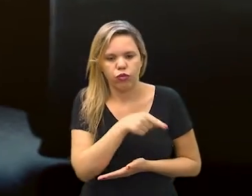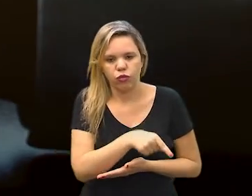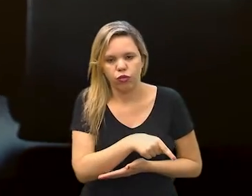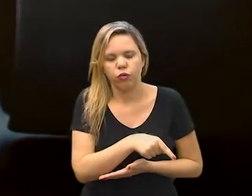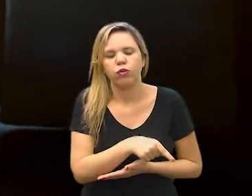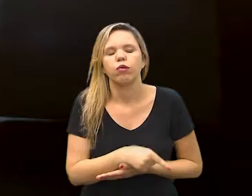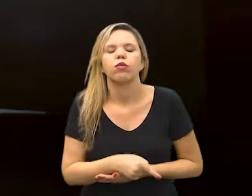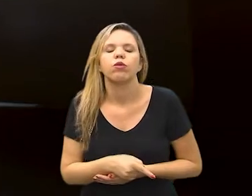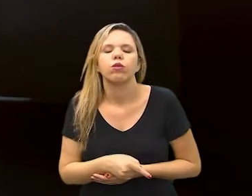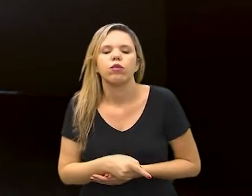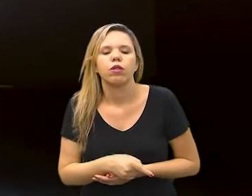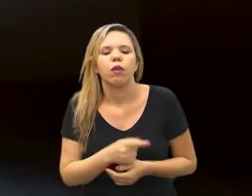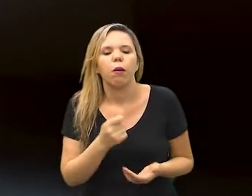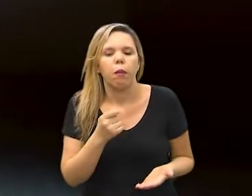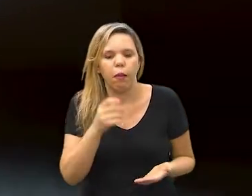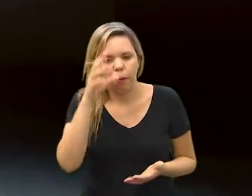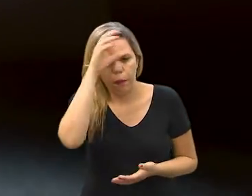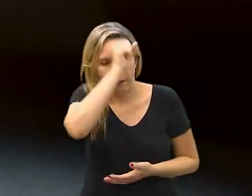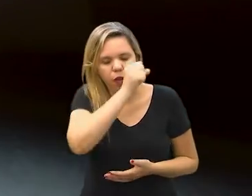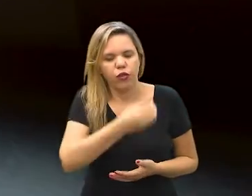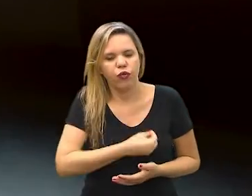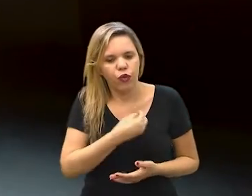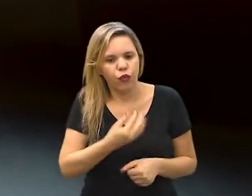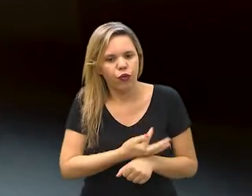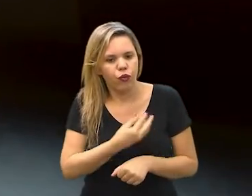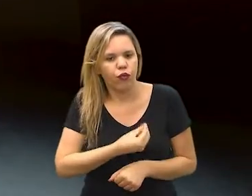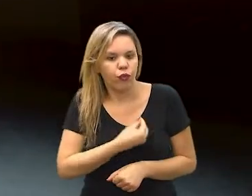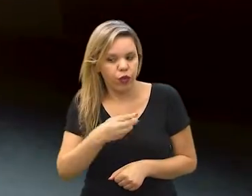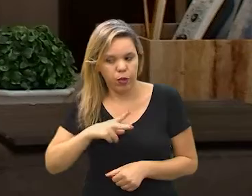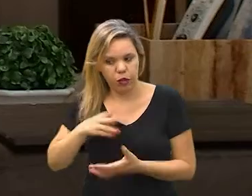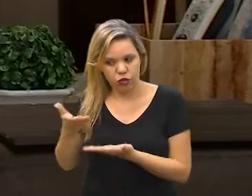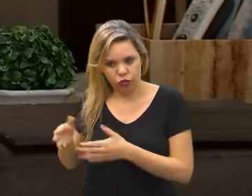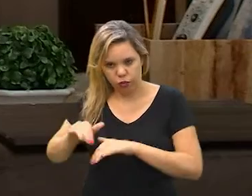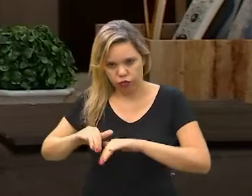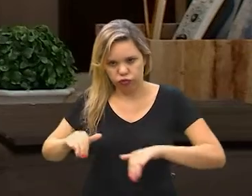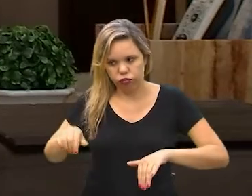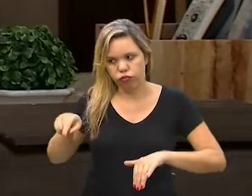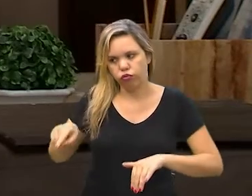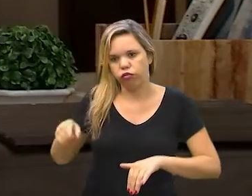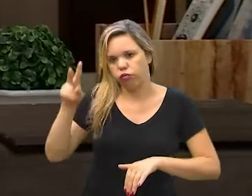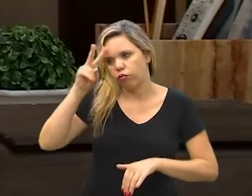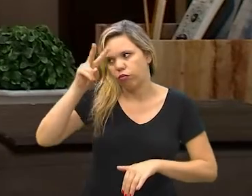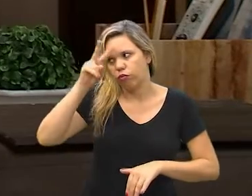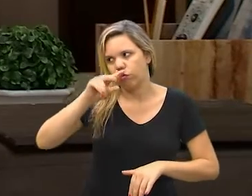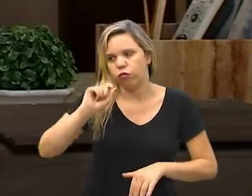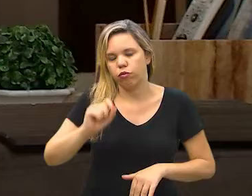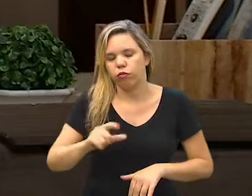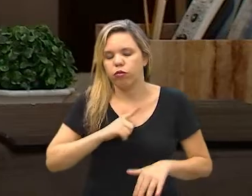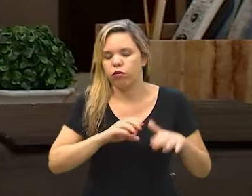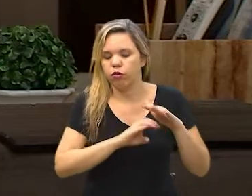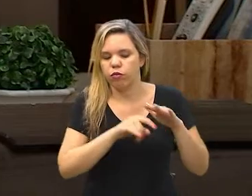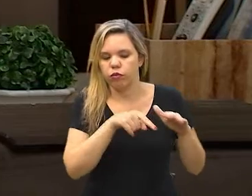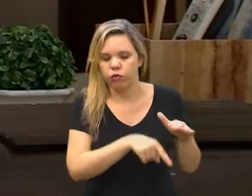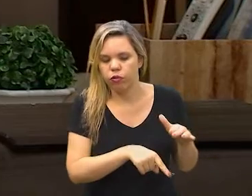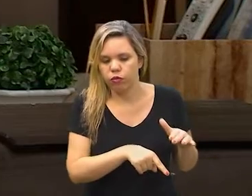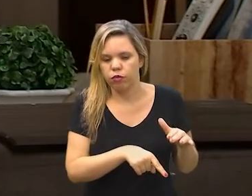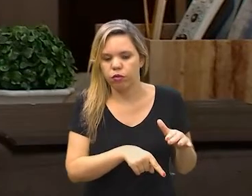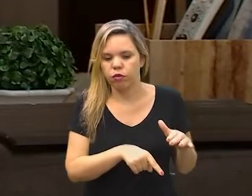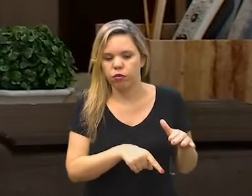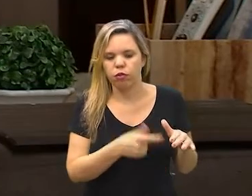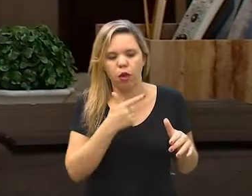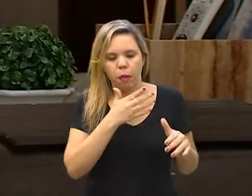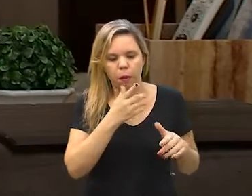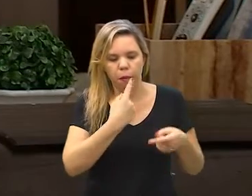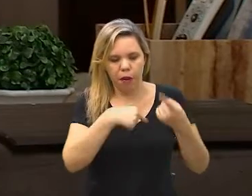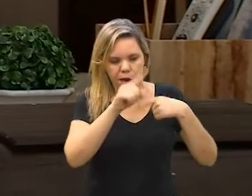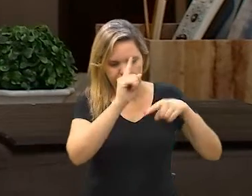que ele recebeu é que ele tem que aprender a viver a sua vida particular. Lembrando que a empresa, para que prospere,